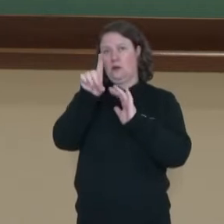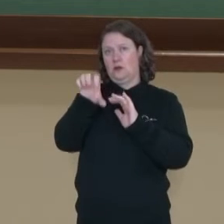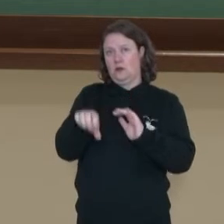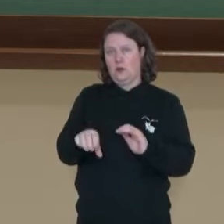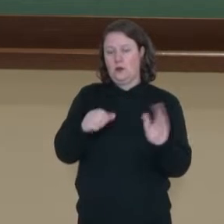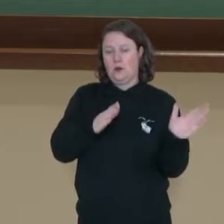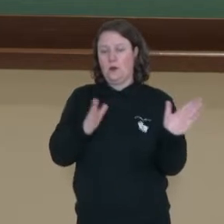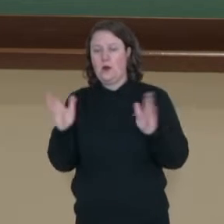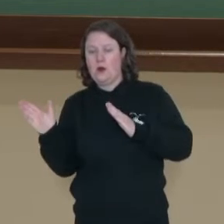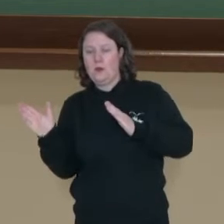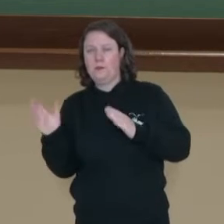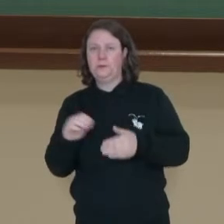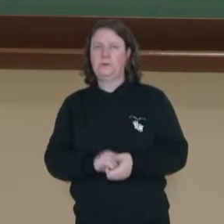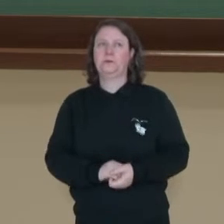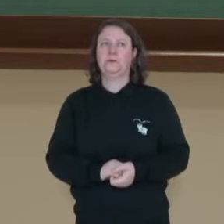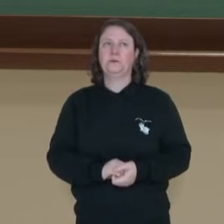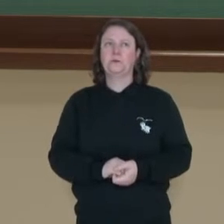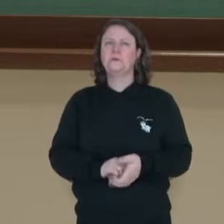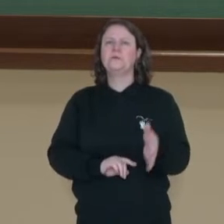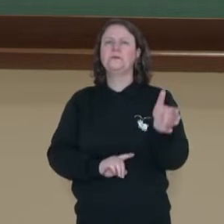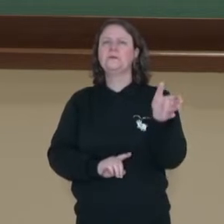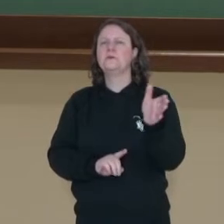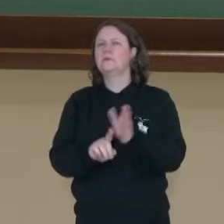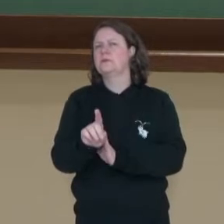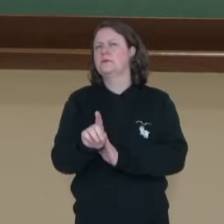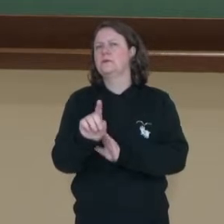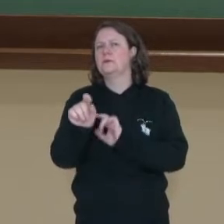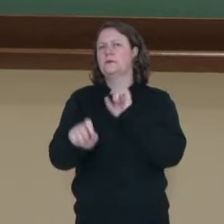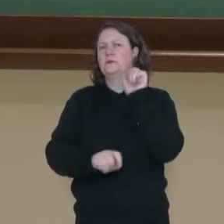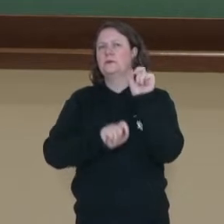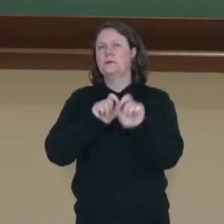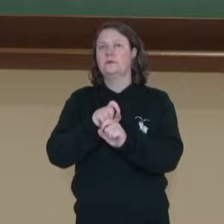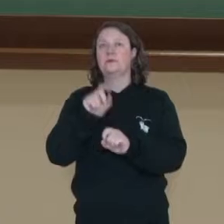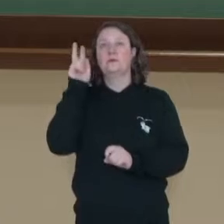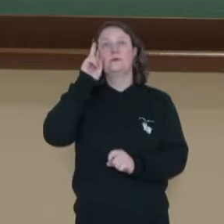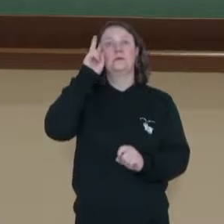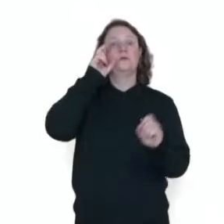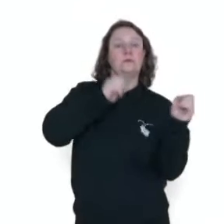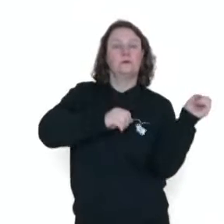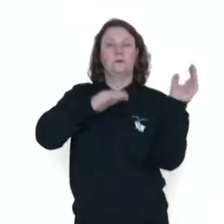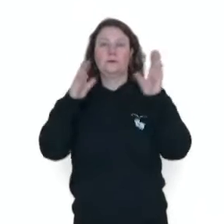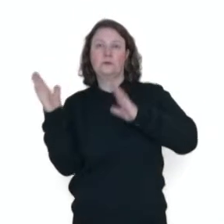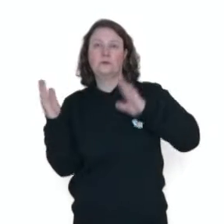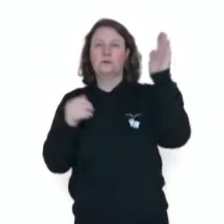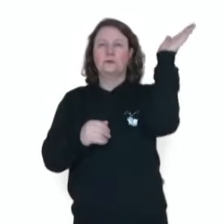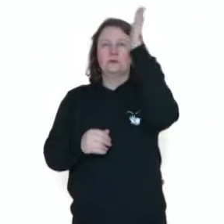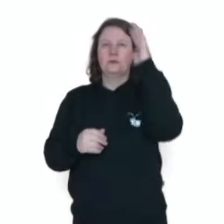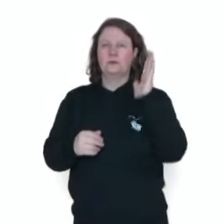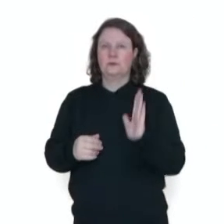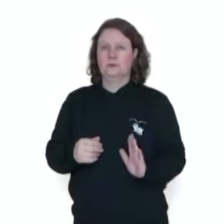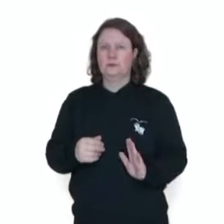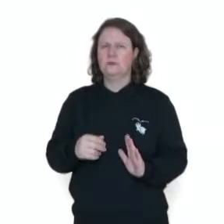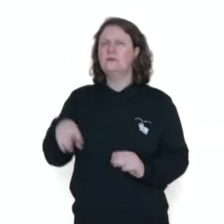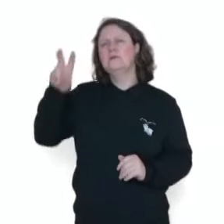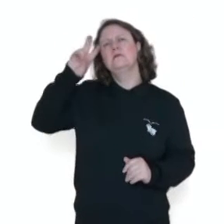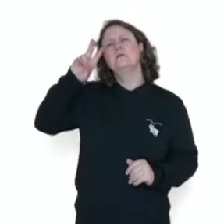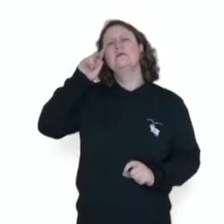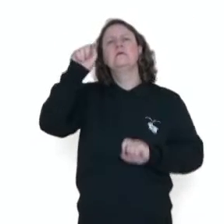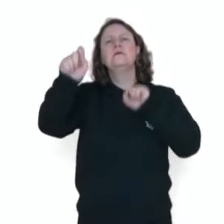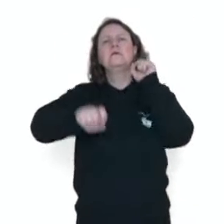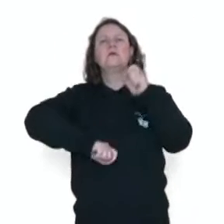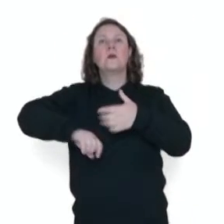o período colonial. E a pergunta é, né, durante a história do Brasil colonial, você lembra qual foi o